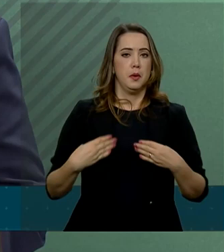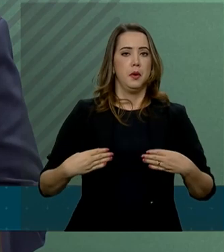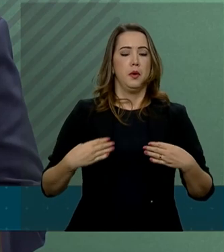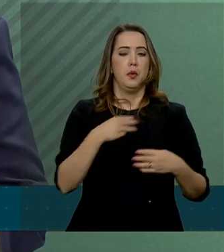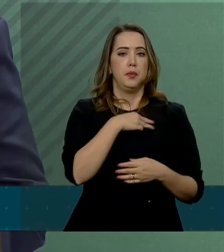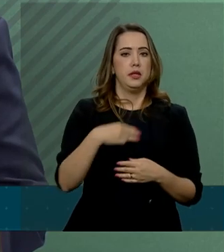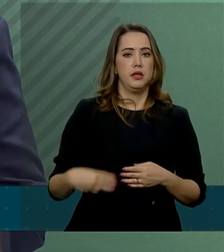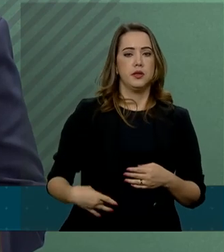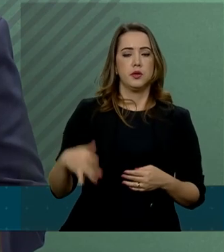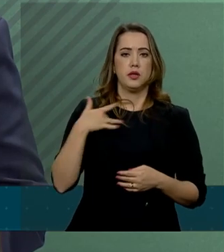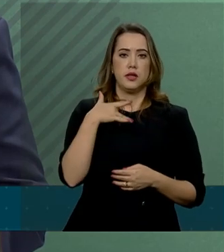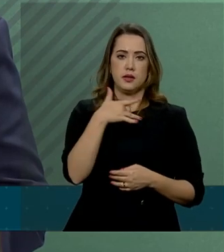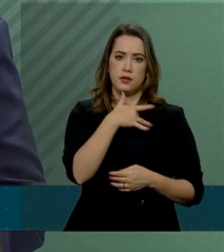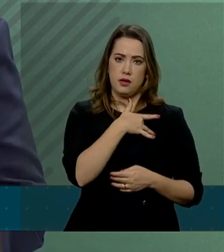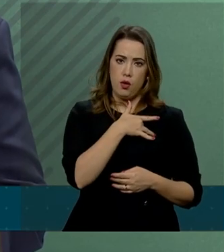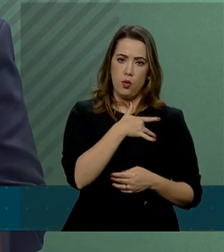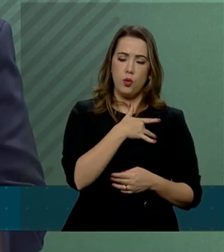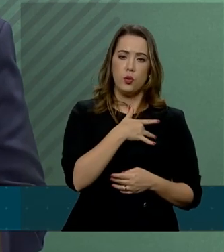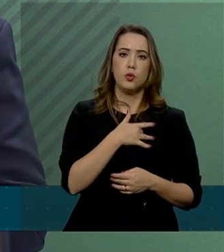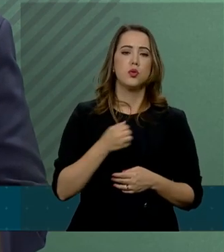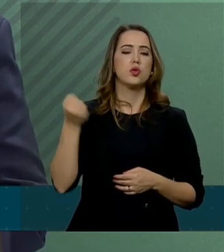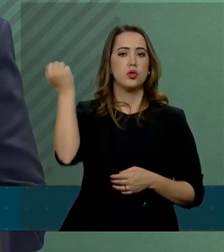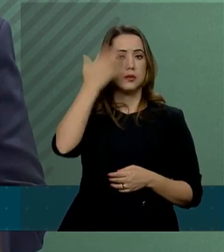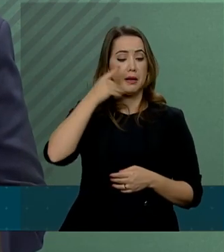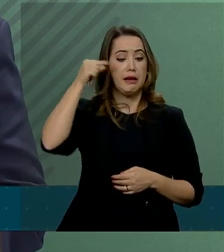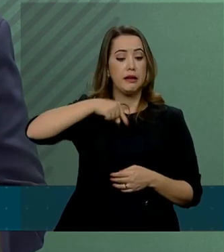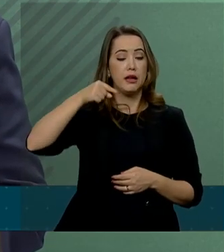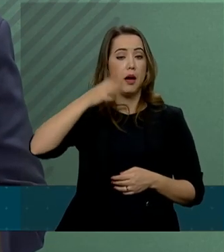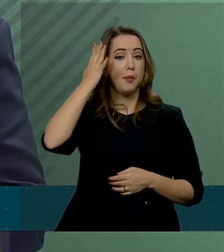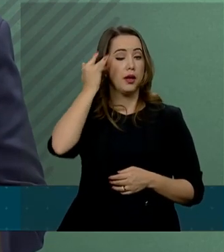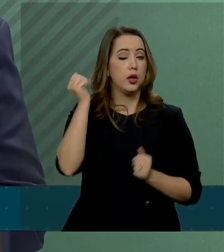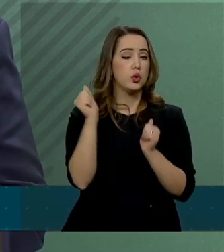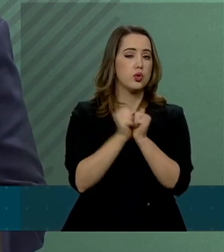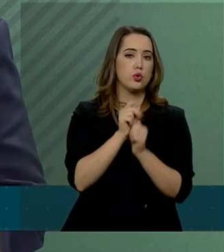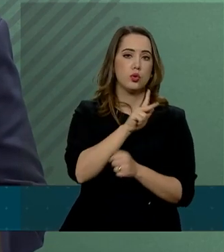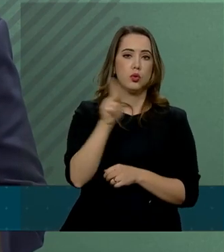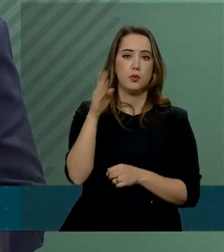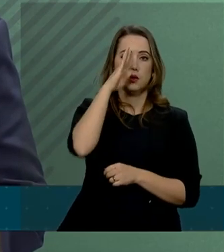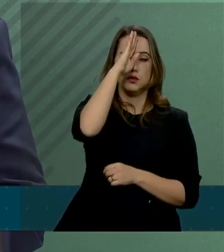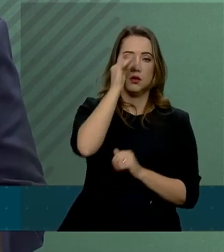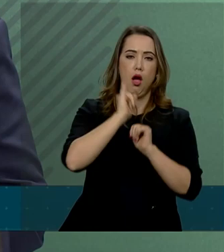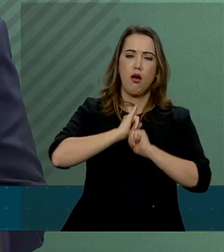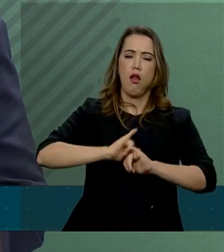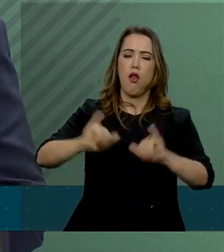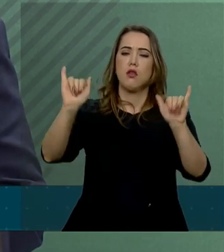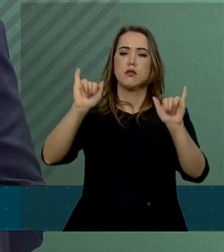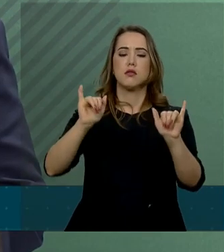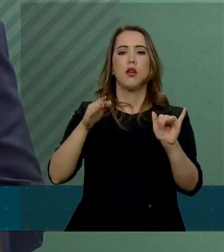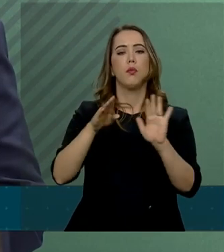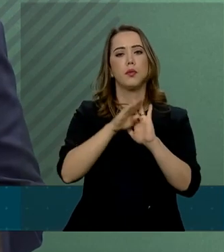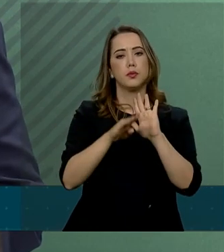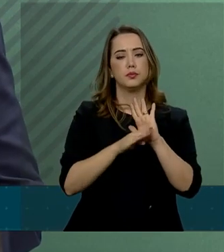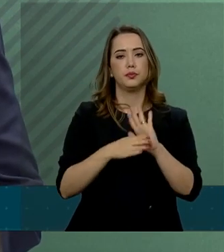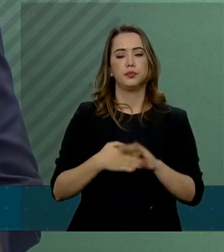saúde mandetta estar aqui amanhã junto com o nosso presidente ao lançar este programa